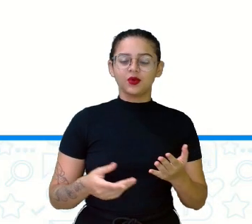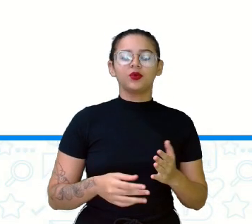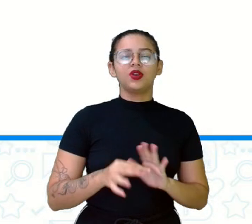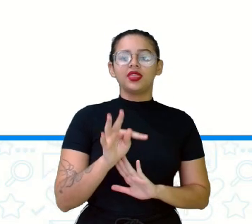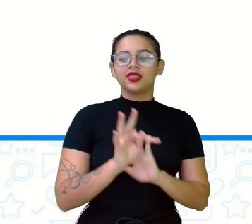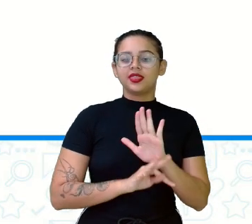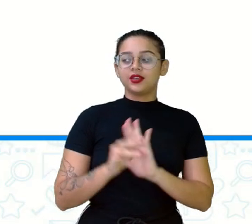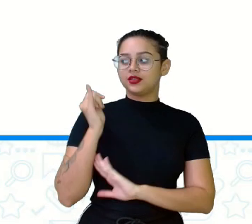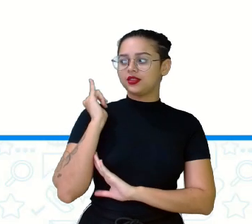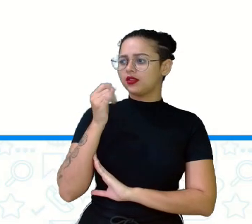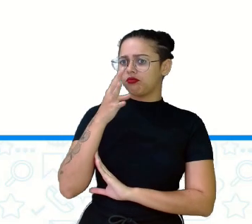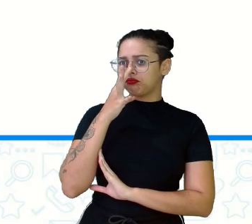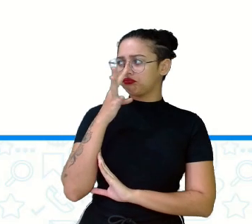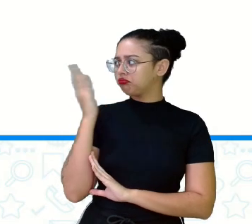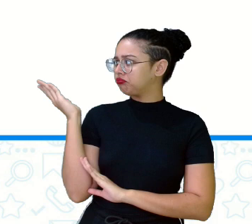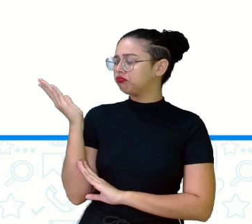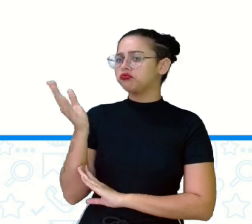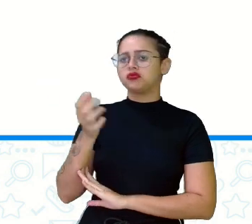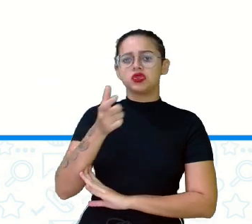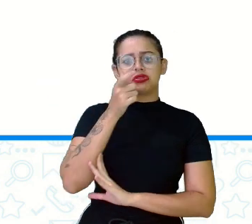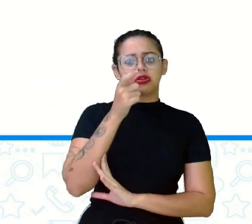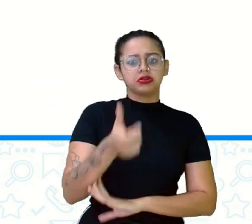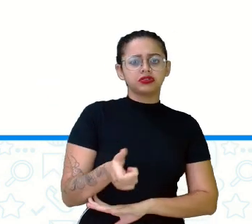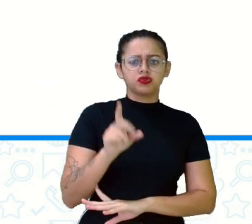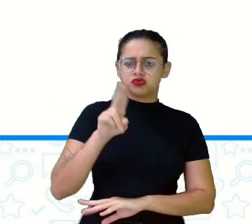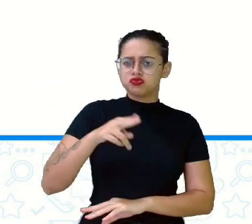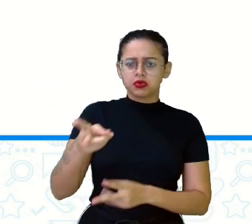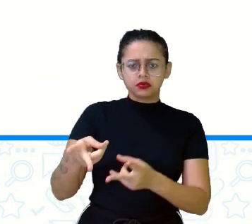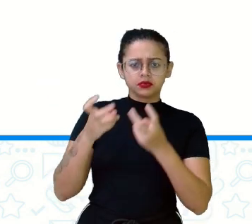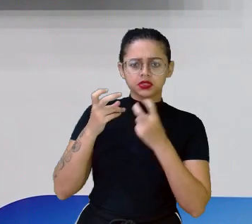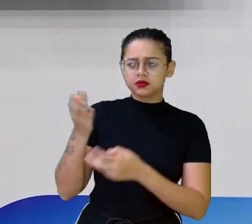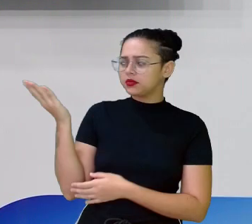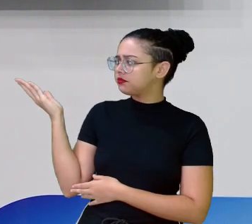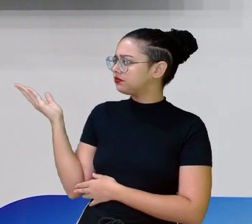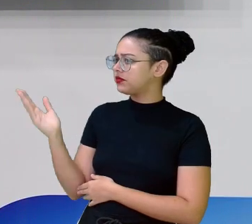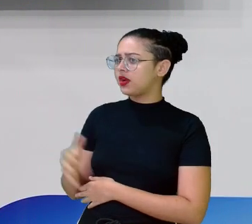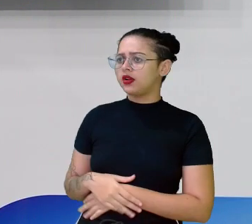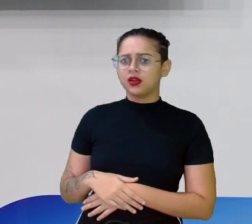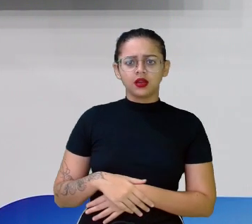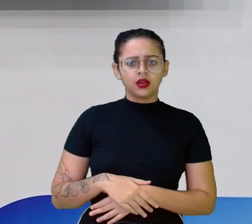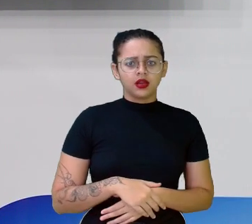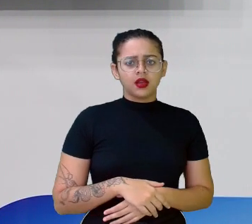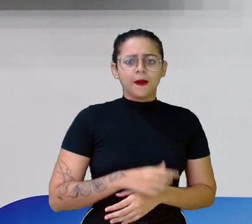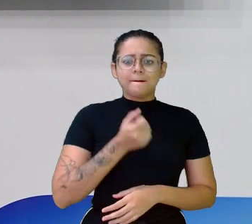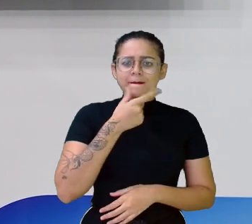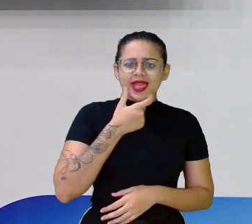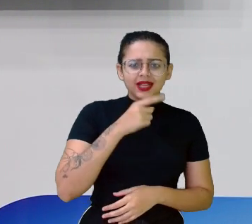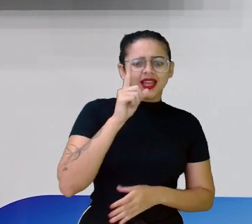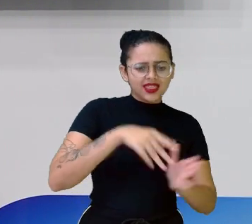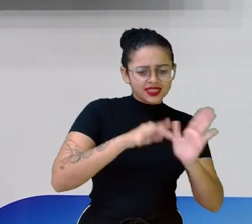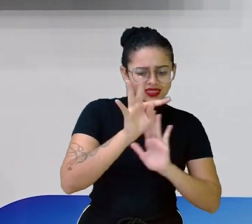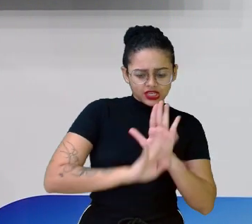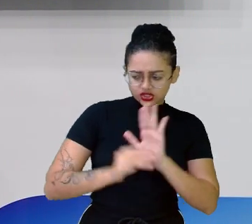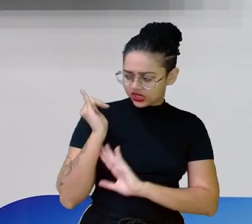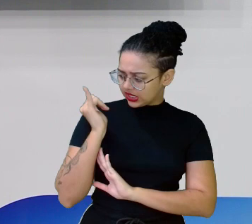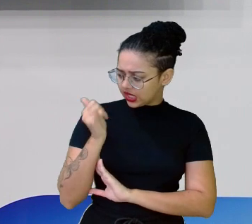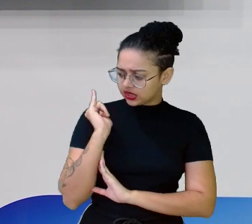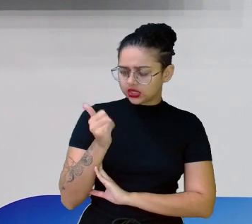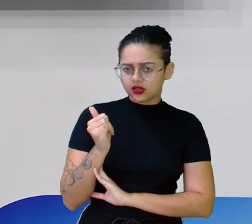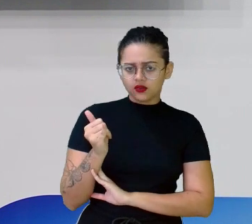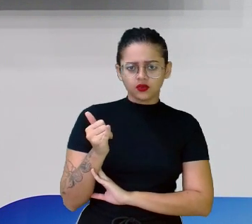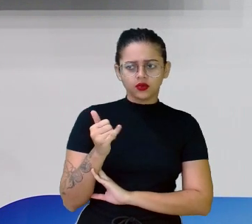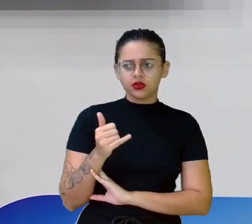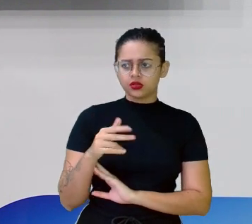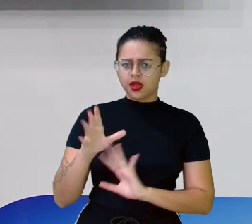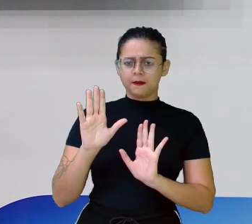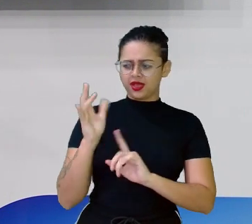narrativo, olha que interessante. Você podia nunca ter prestado atenção nisso. Achar que uma piada é um texto narrativo. Ah, professora, texto narrativo são